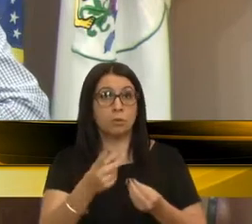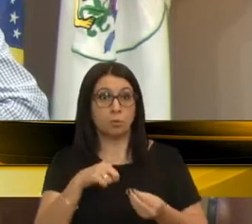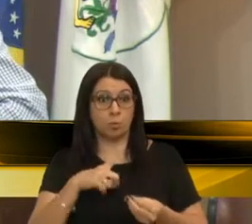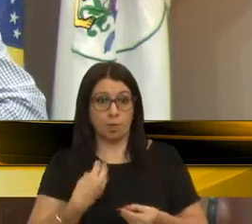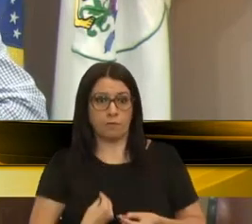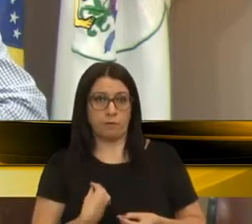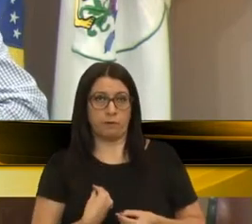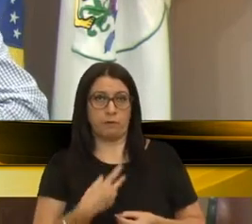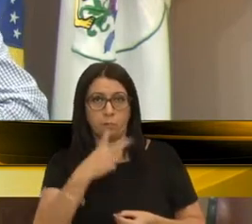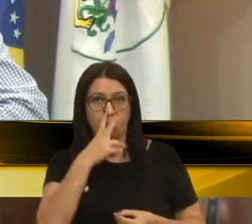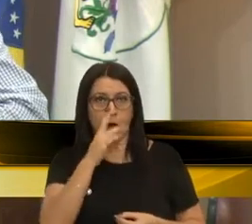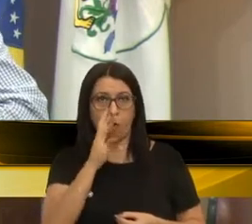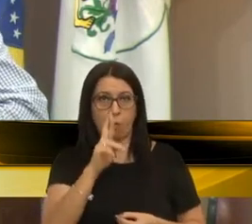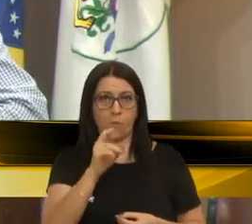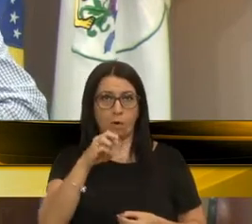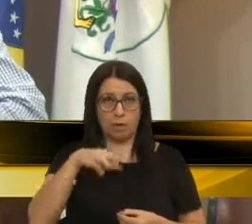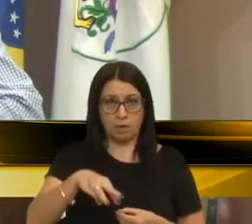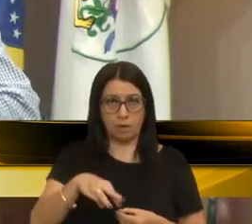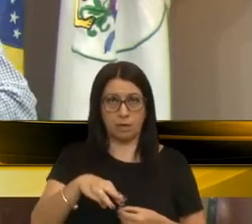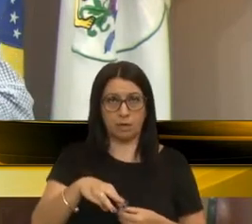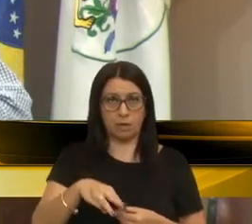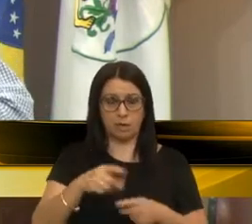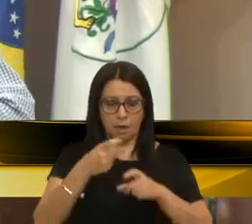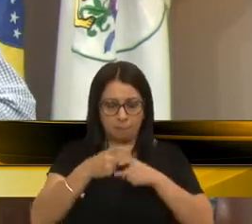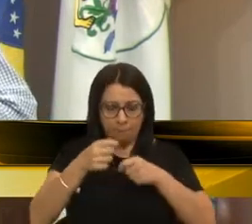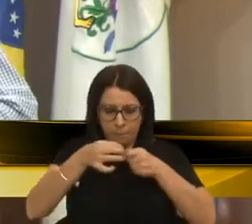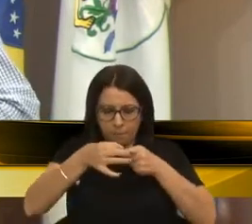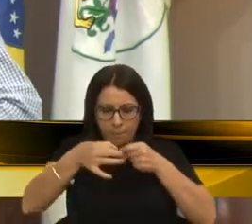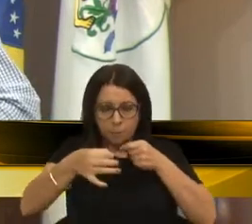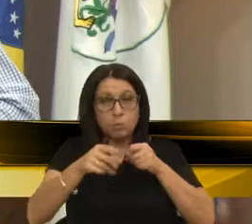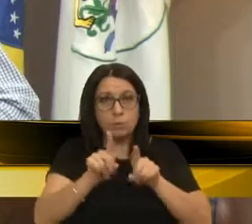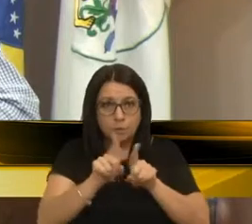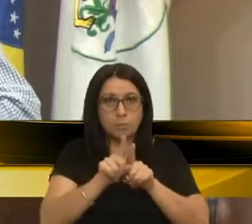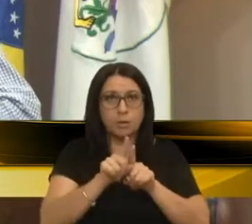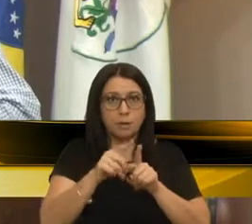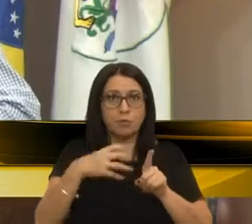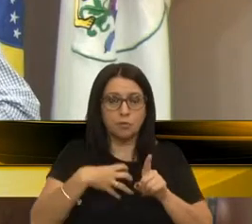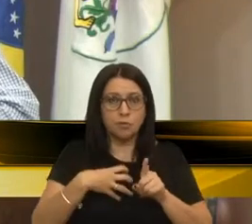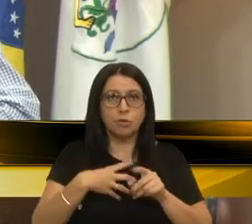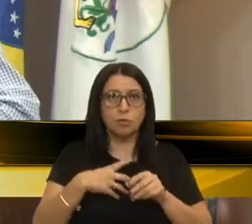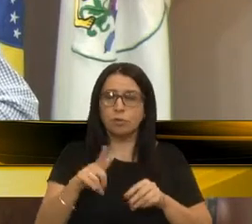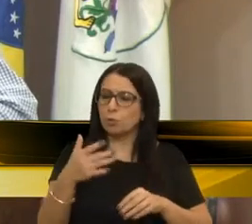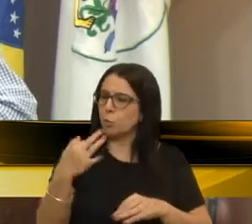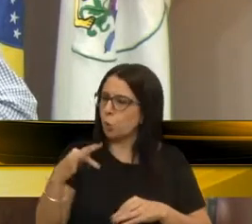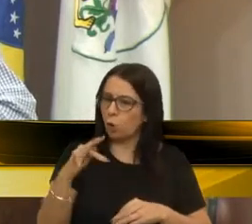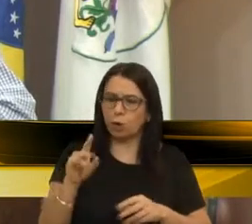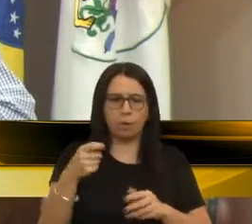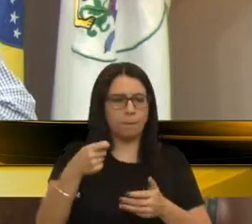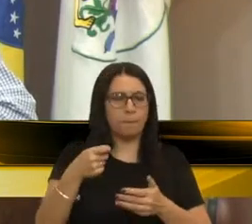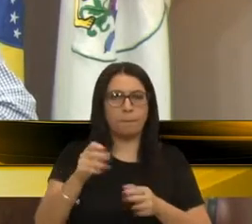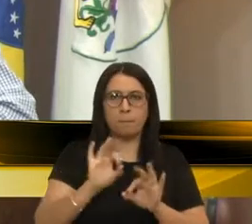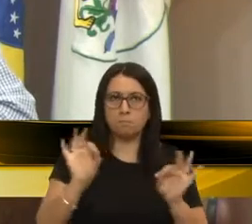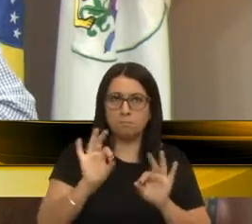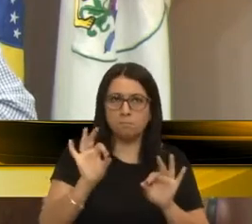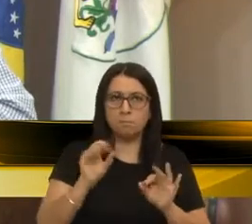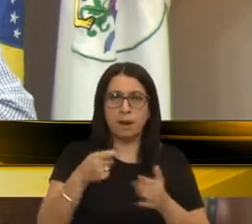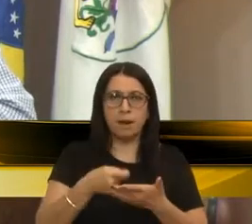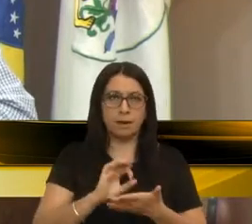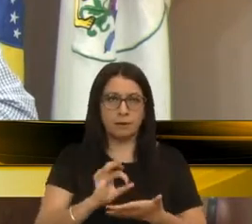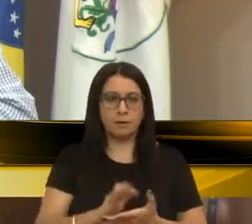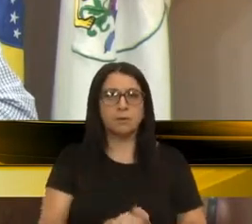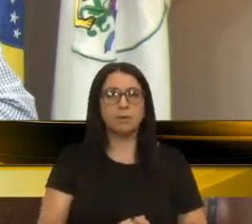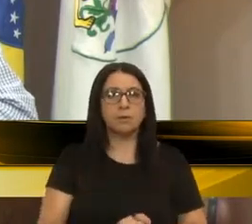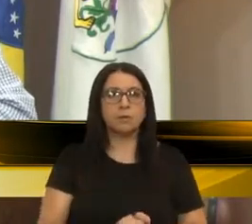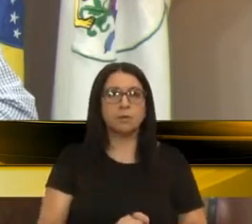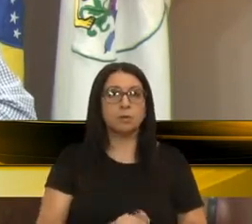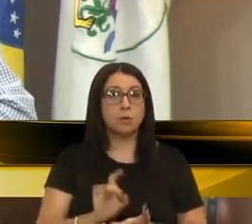no caso de rim, medula óssea também é uma forma democrática de doação, sem dor, sem custo, sem coisa nenhuma.